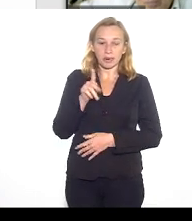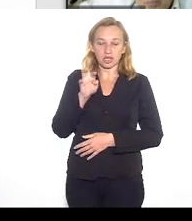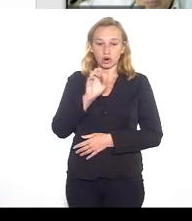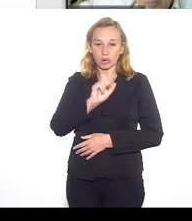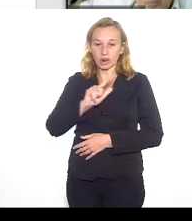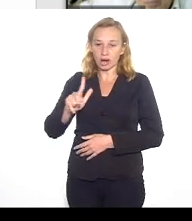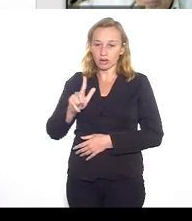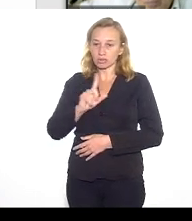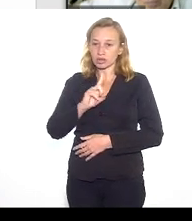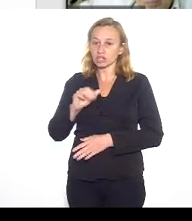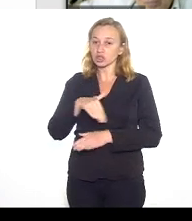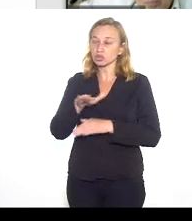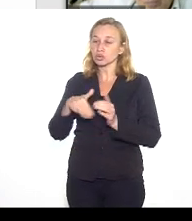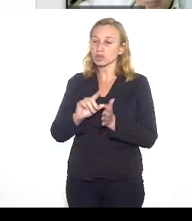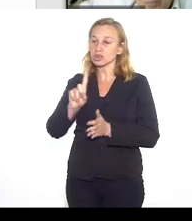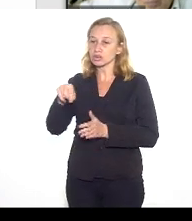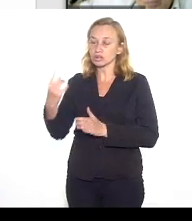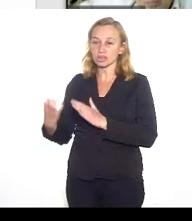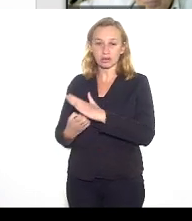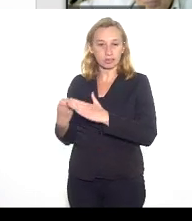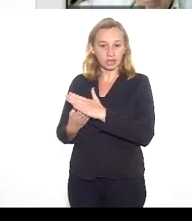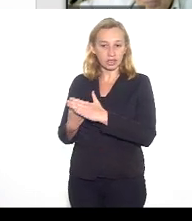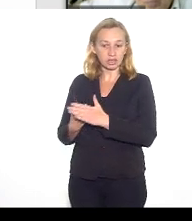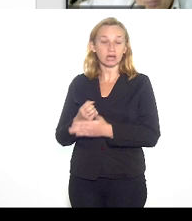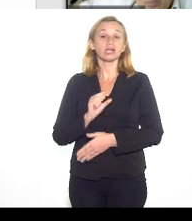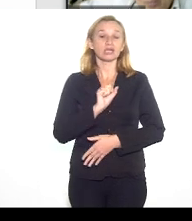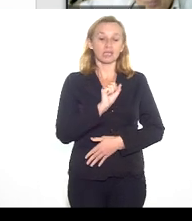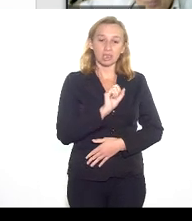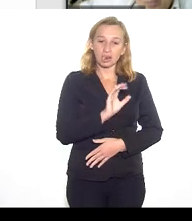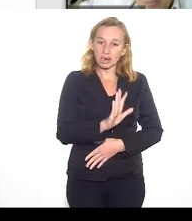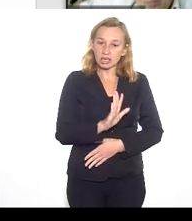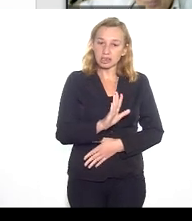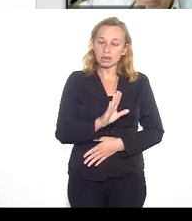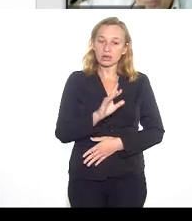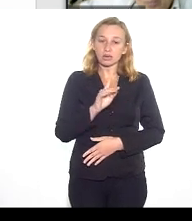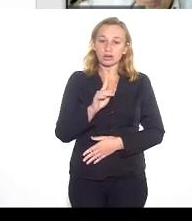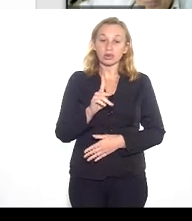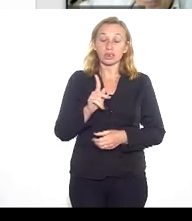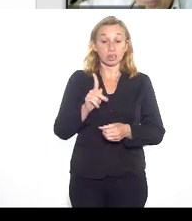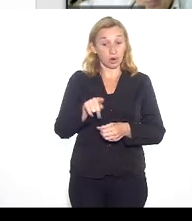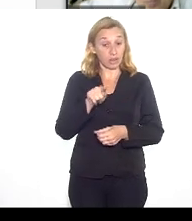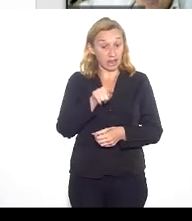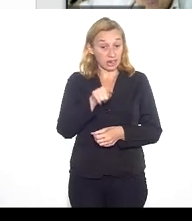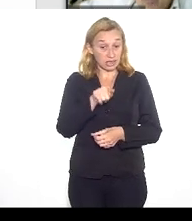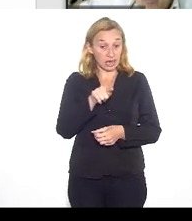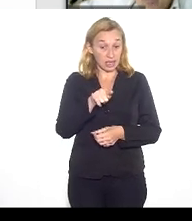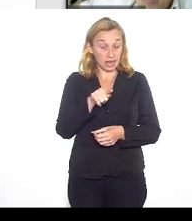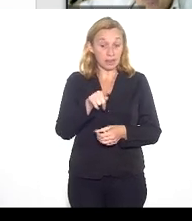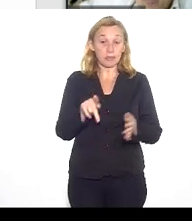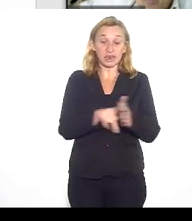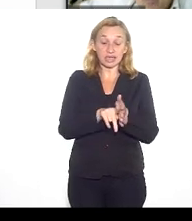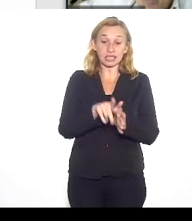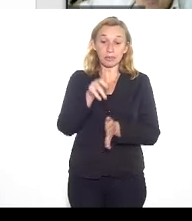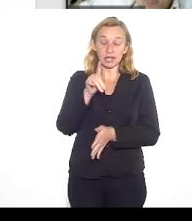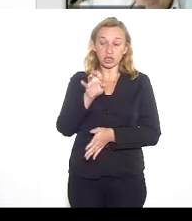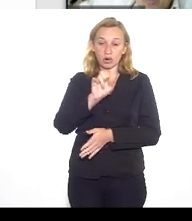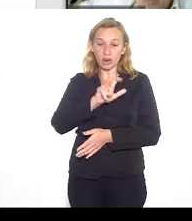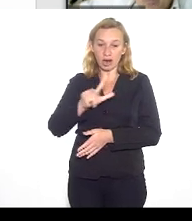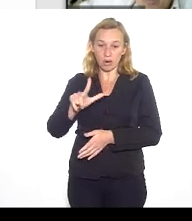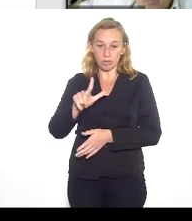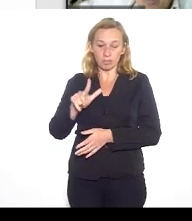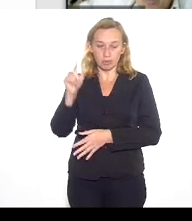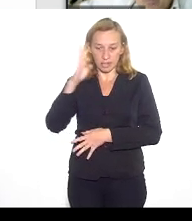todas as concessionárias. Não, esse montante é o montante da Petrogal Brasil. Aqui é um gráfico tão